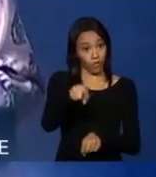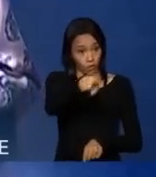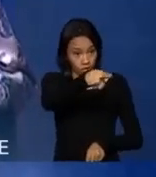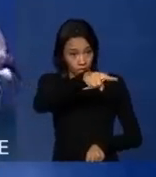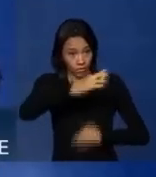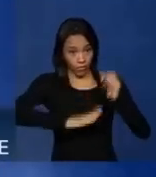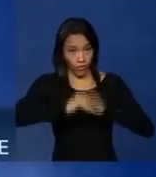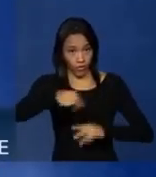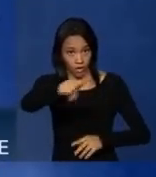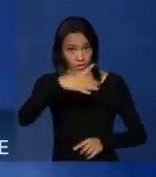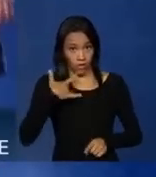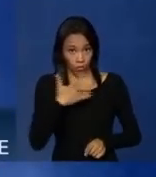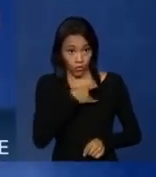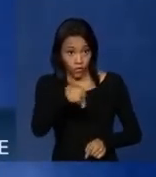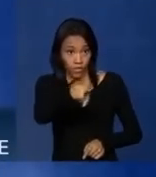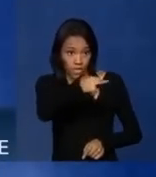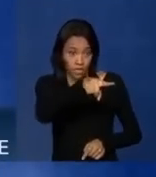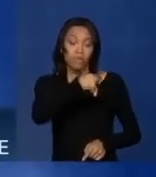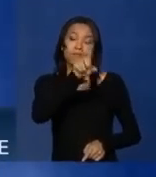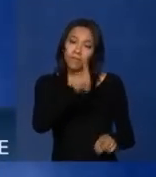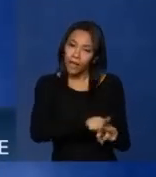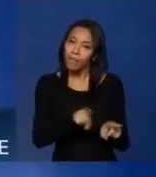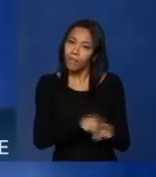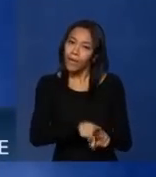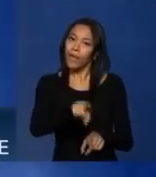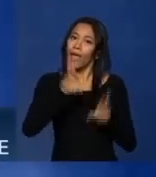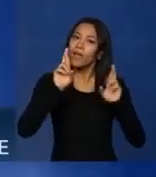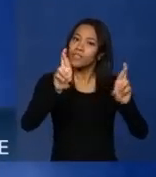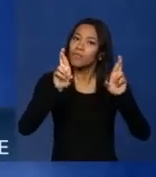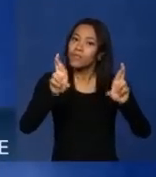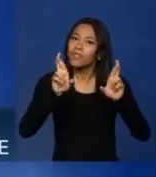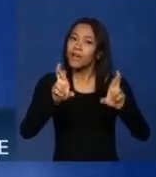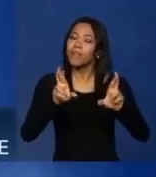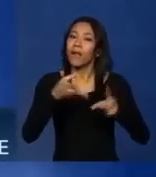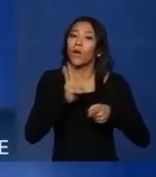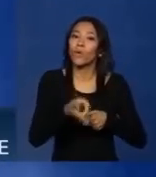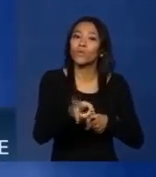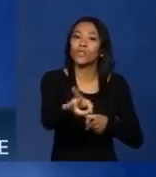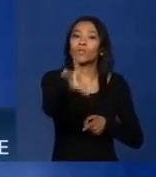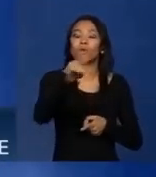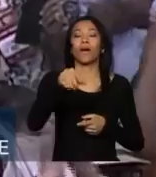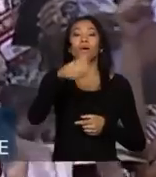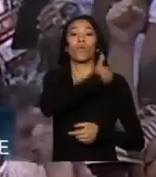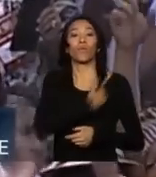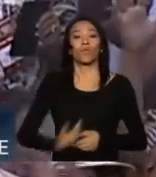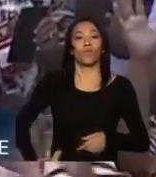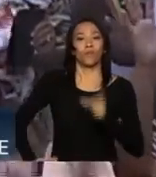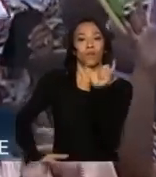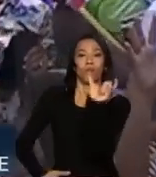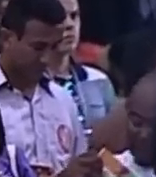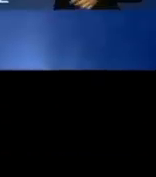são responsáveis pela saúde da democracia.